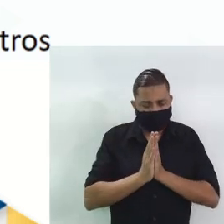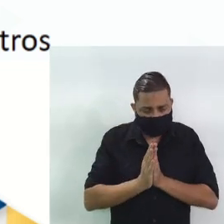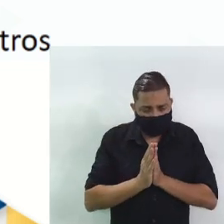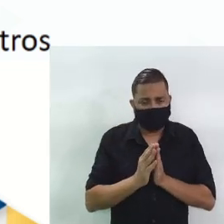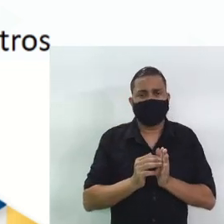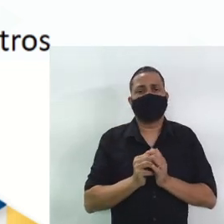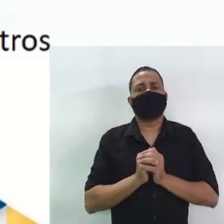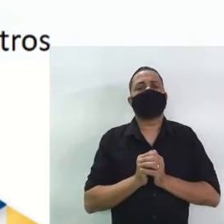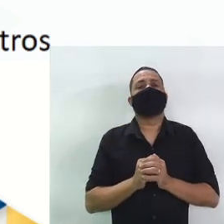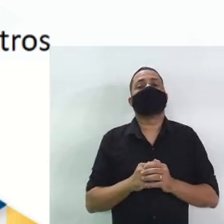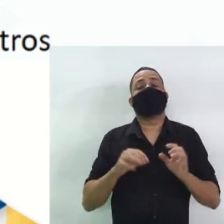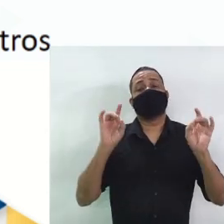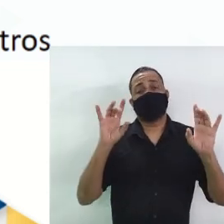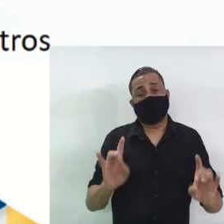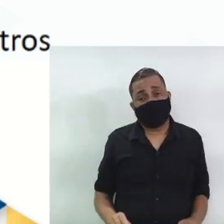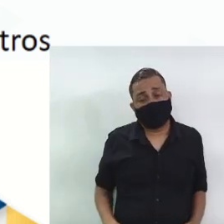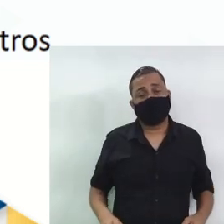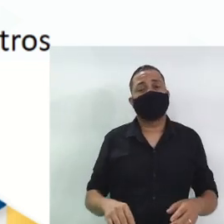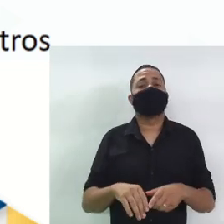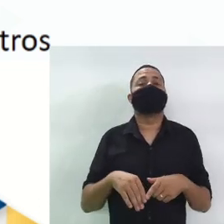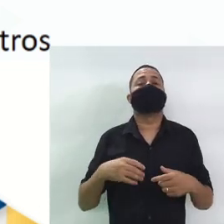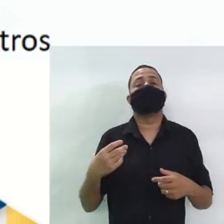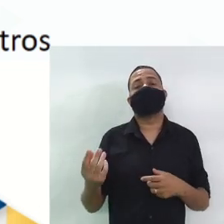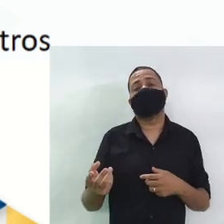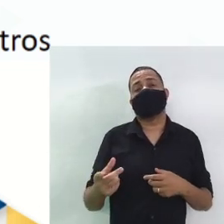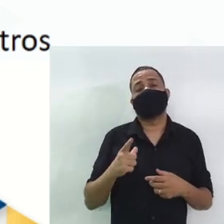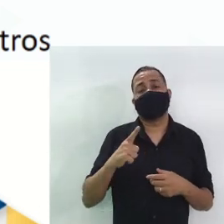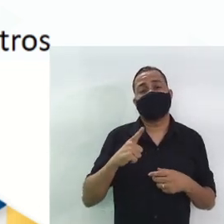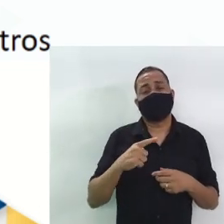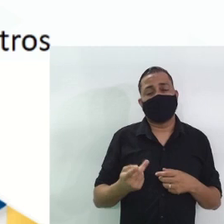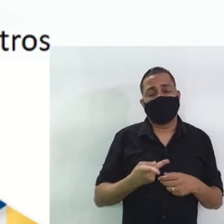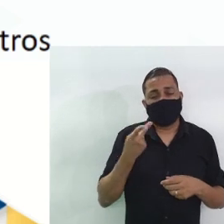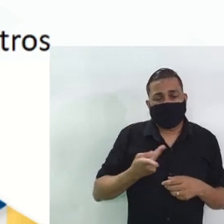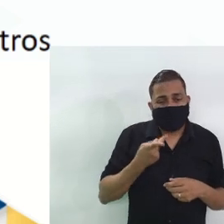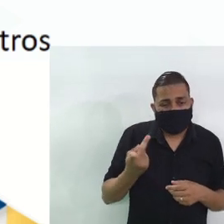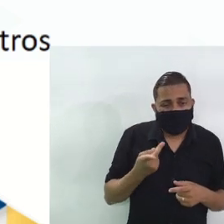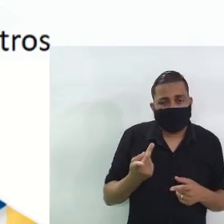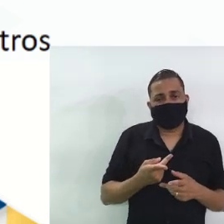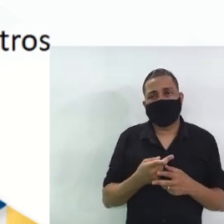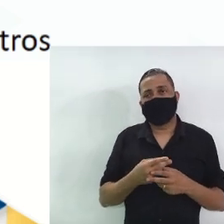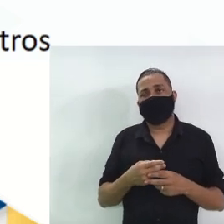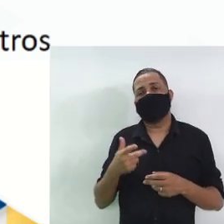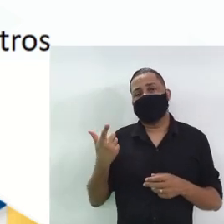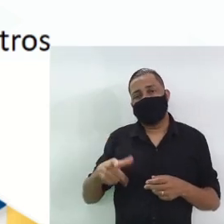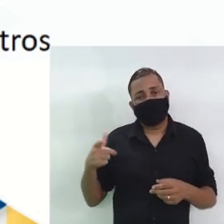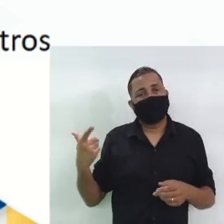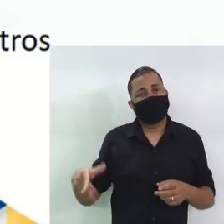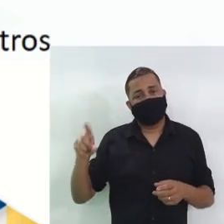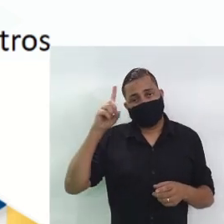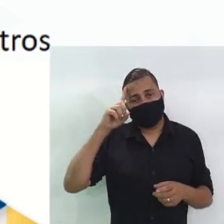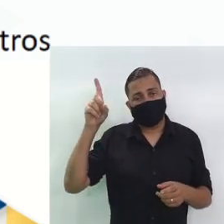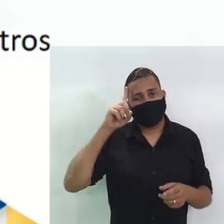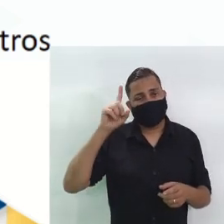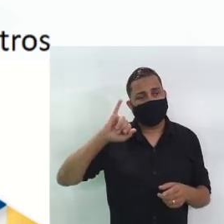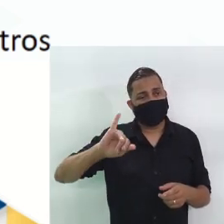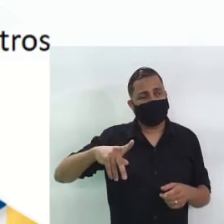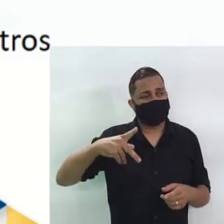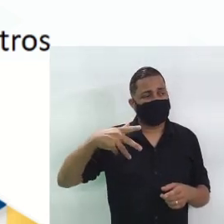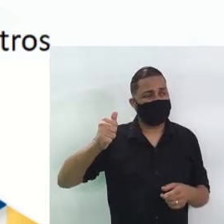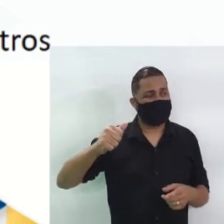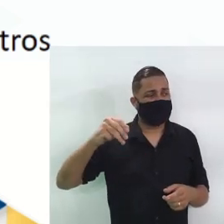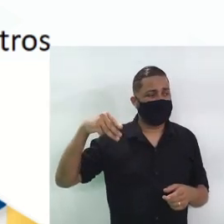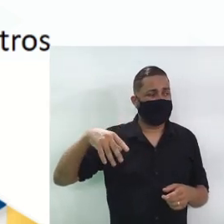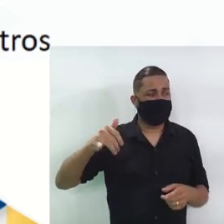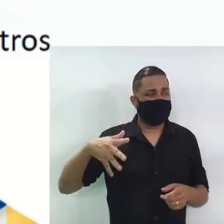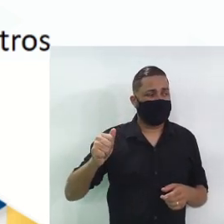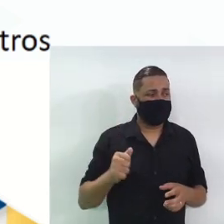específicos. Segundo, recitar um número fixo de voltas diárias de quê? Do Japamala, aquele objeto que